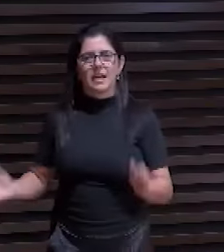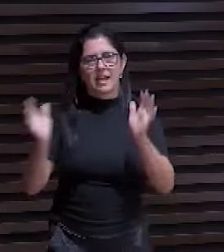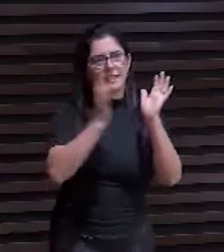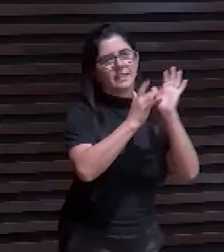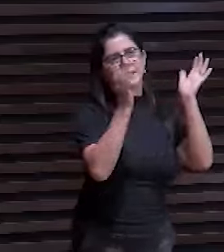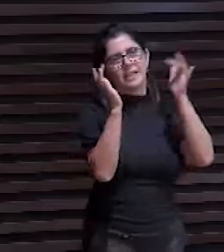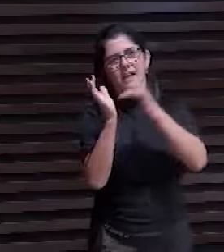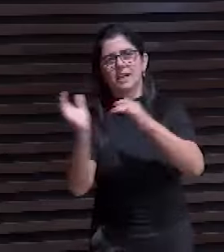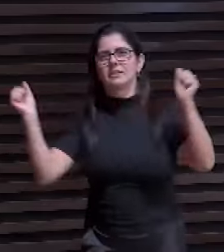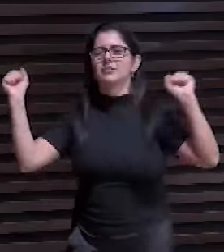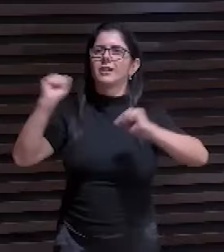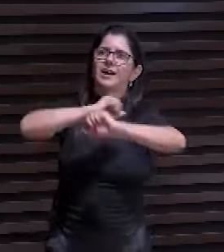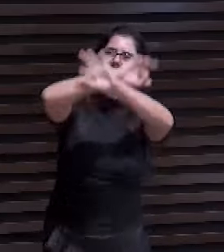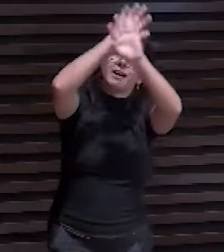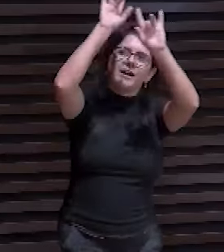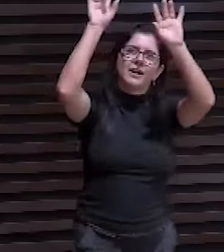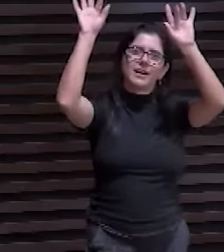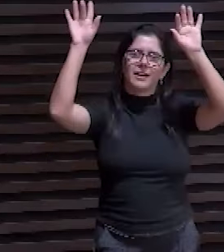A ele a